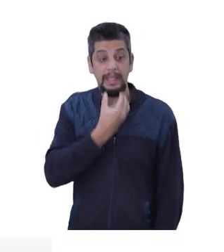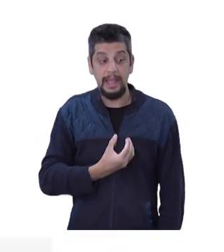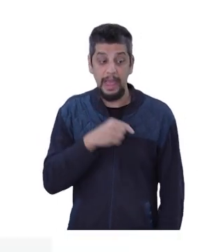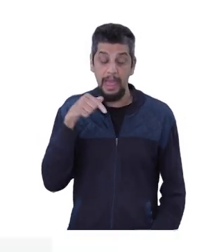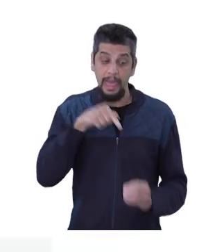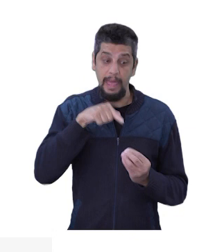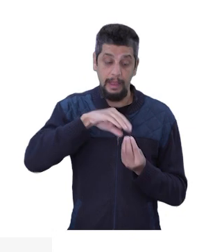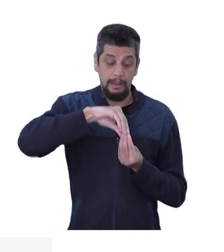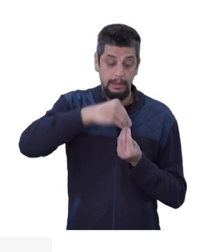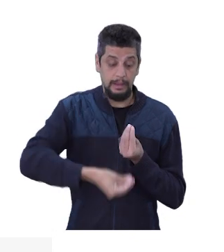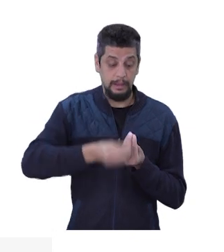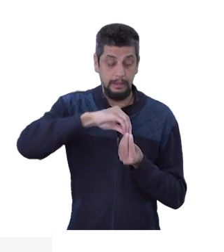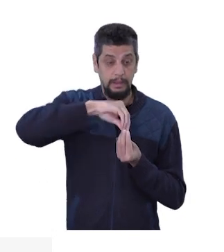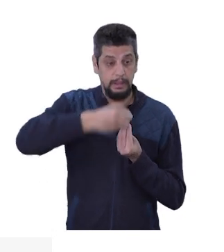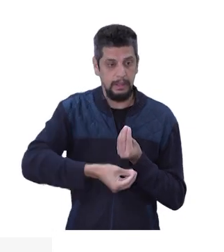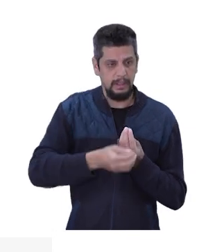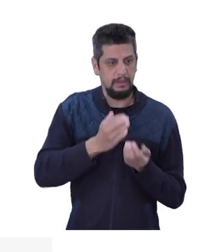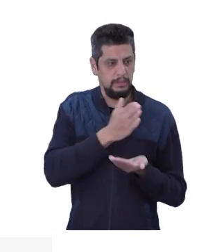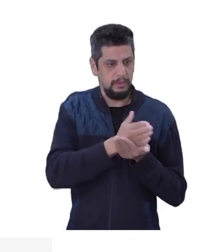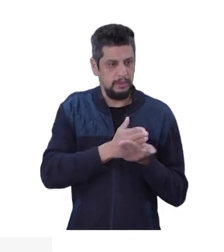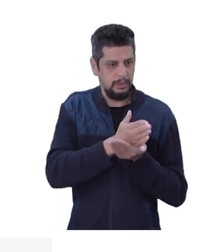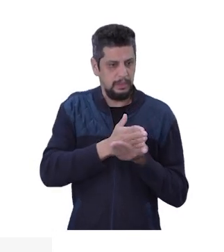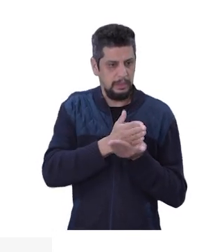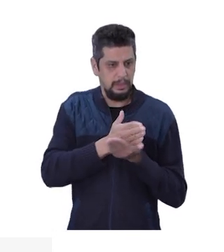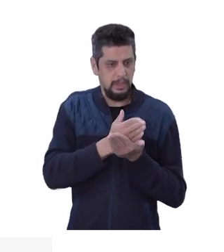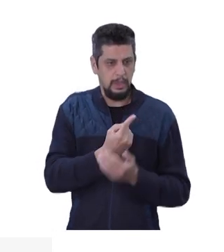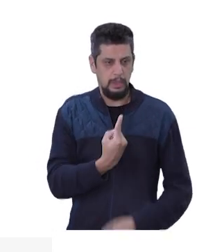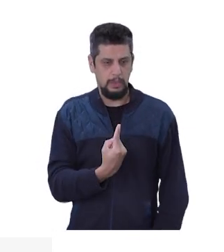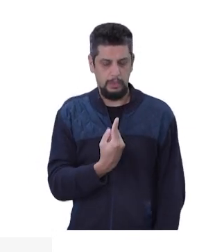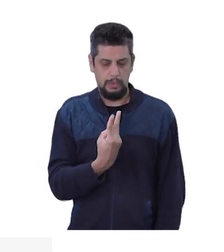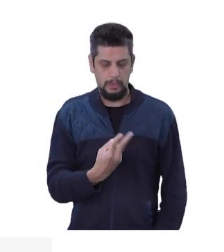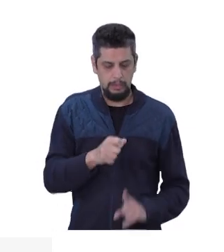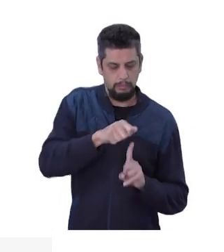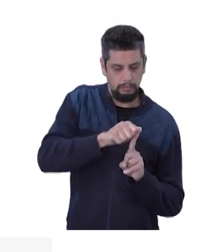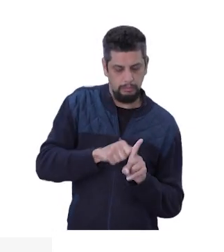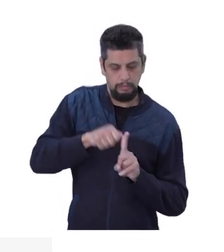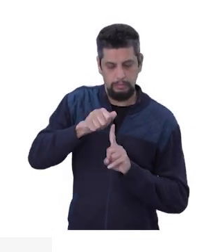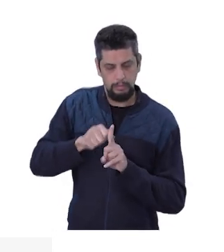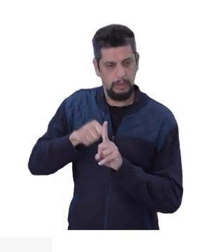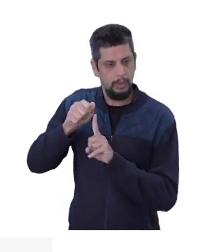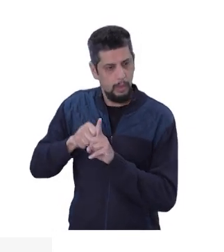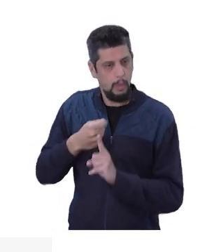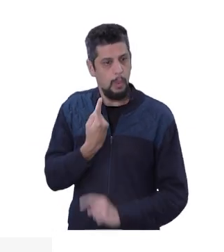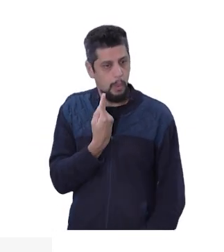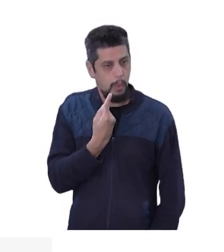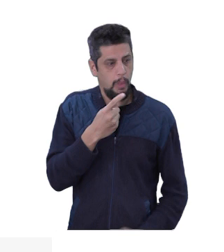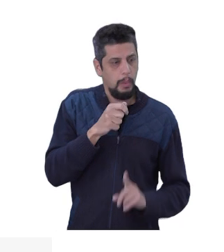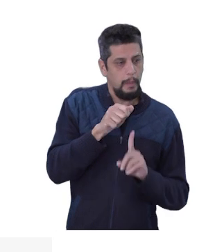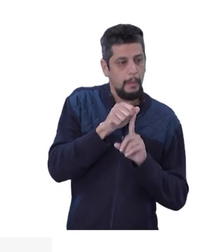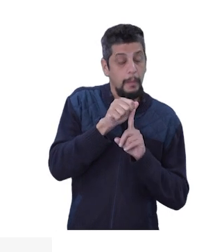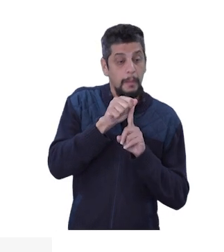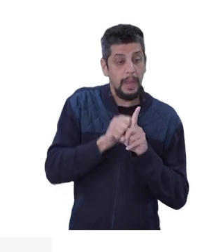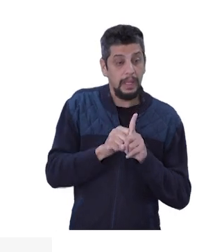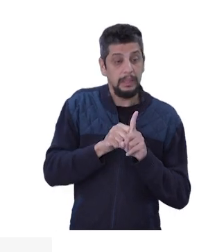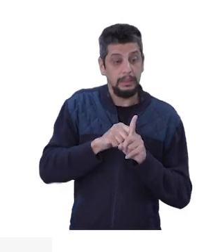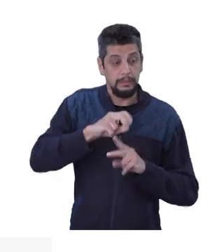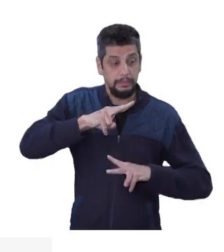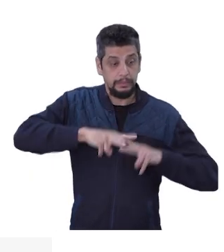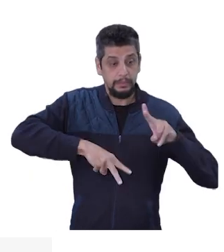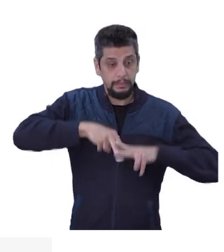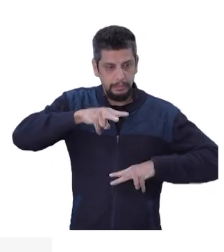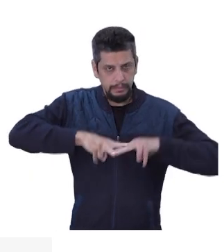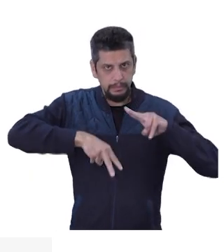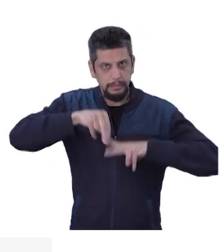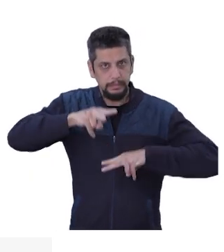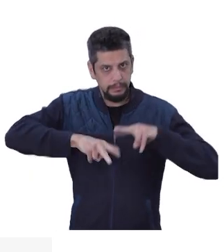esse calendário também, além de ser dividido em 12 meses, o mês, como a gente escolheu ali na tela, né? A gente